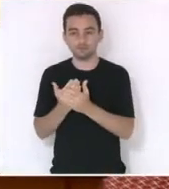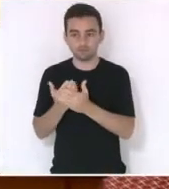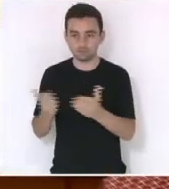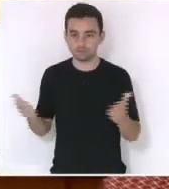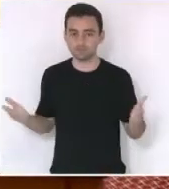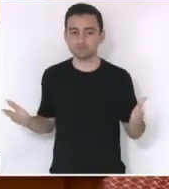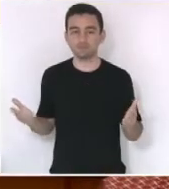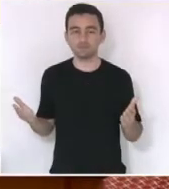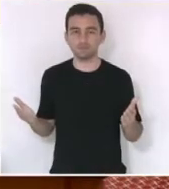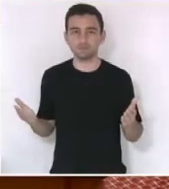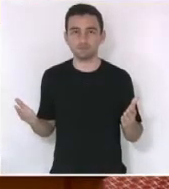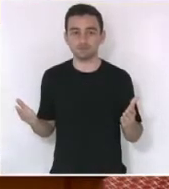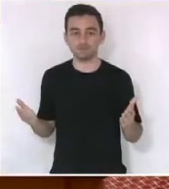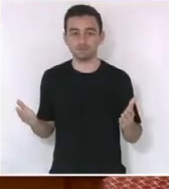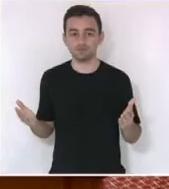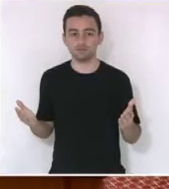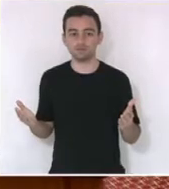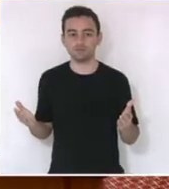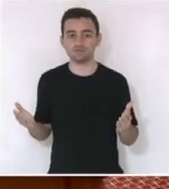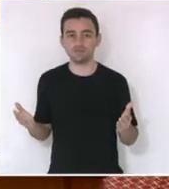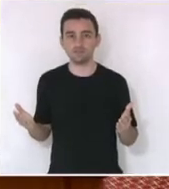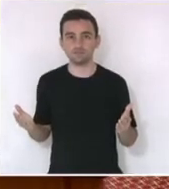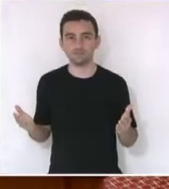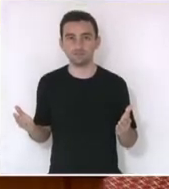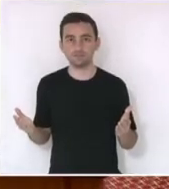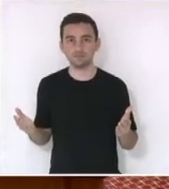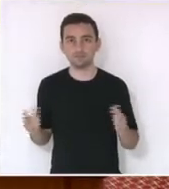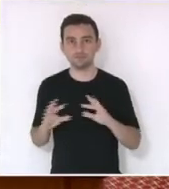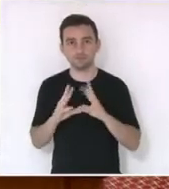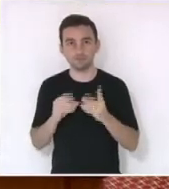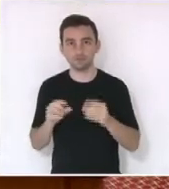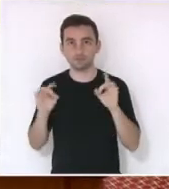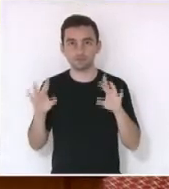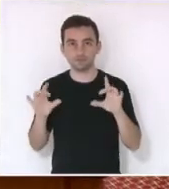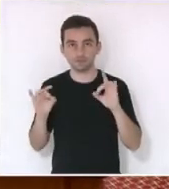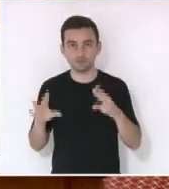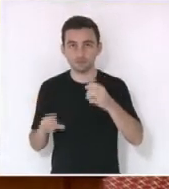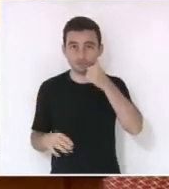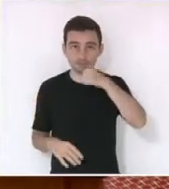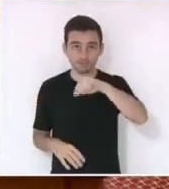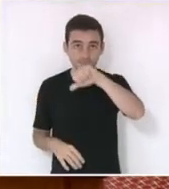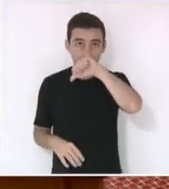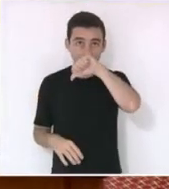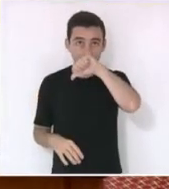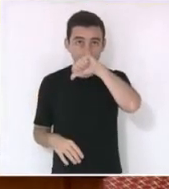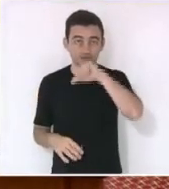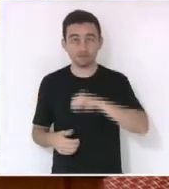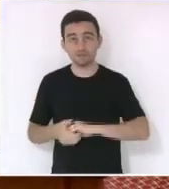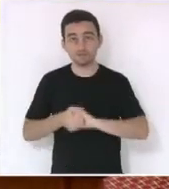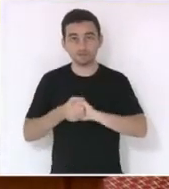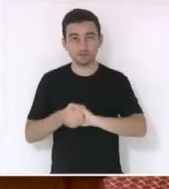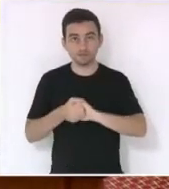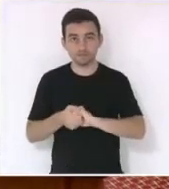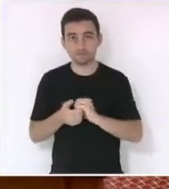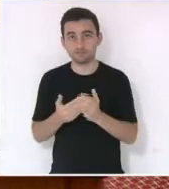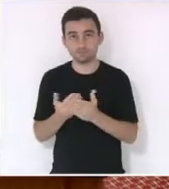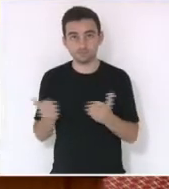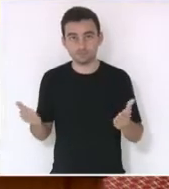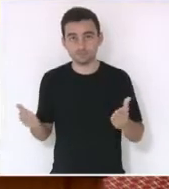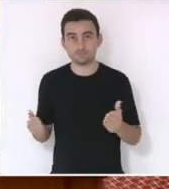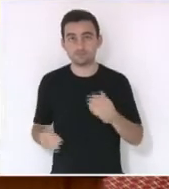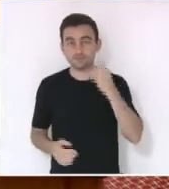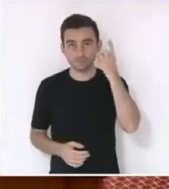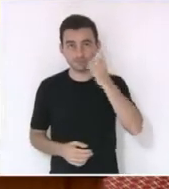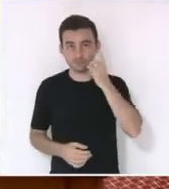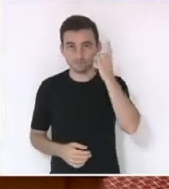Digital, em especial as nossas mãezinhas, saudar também aqui a presença da nossa deputada federal